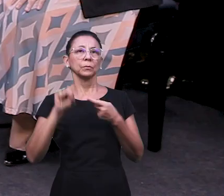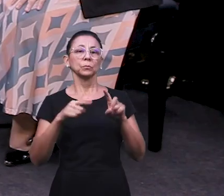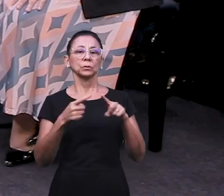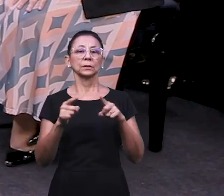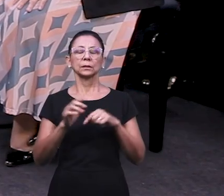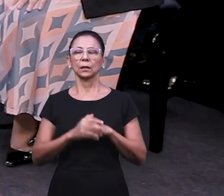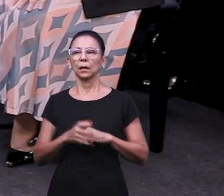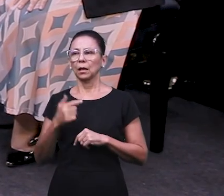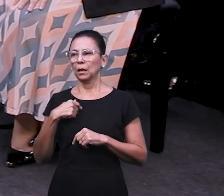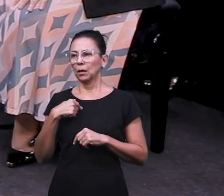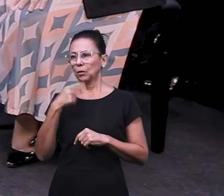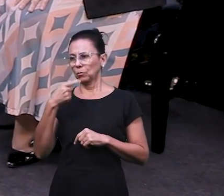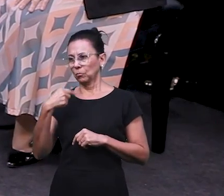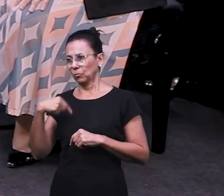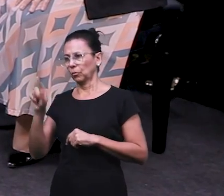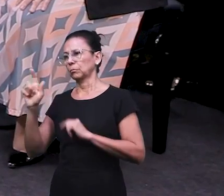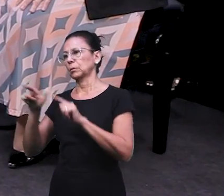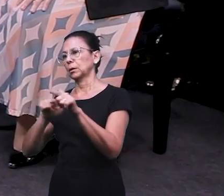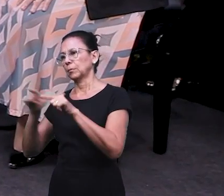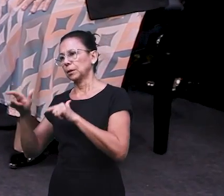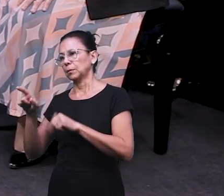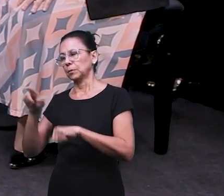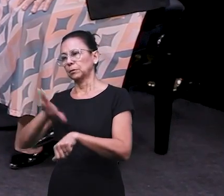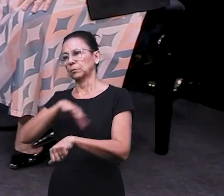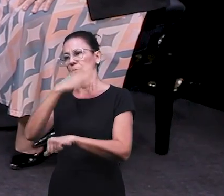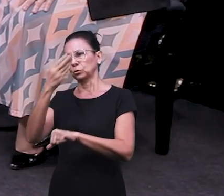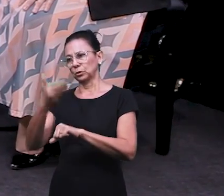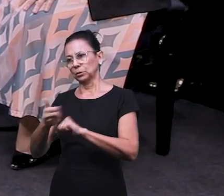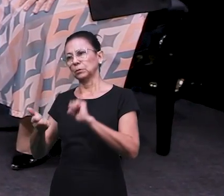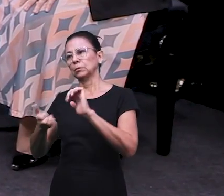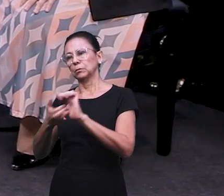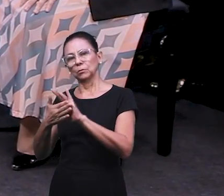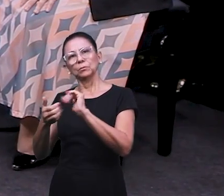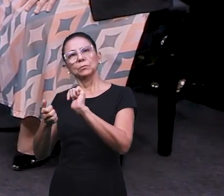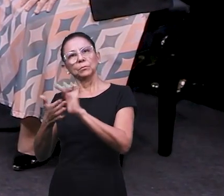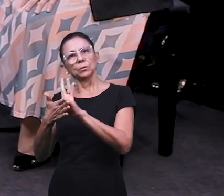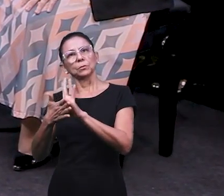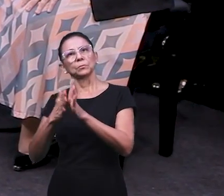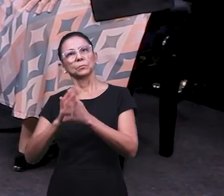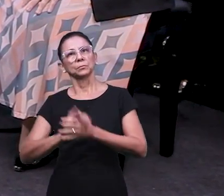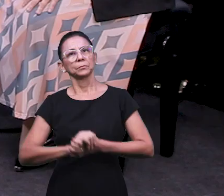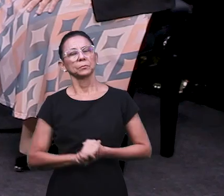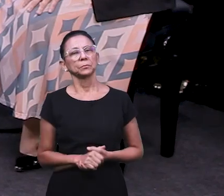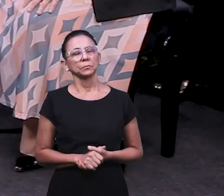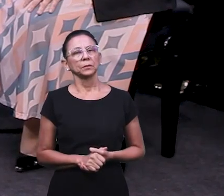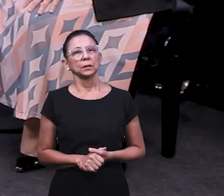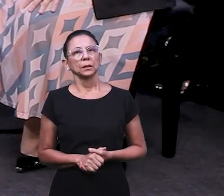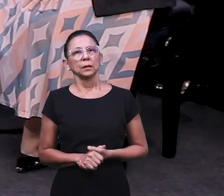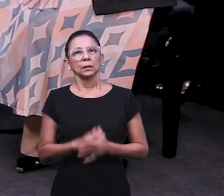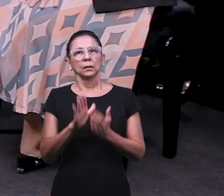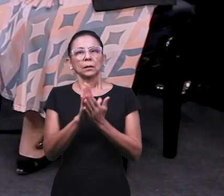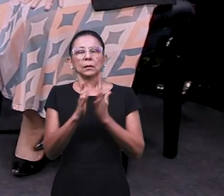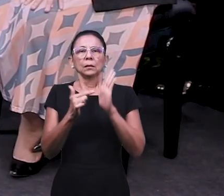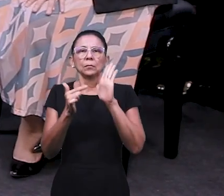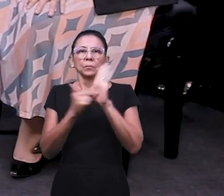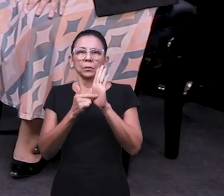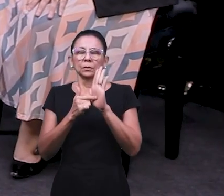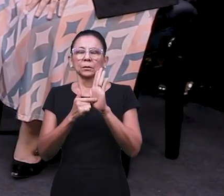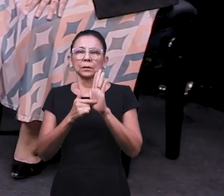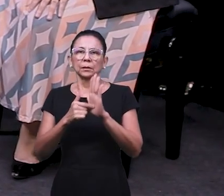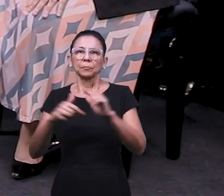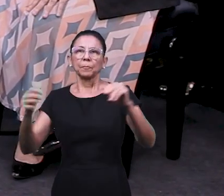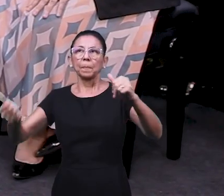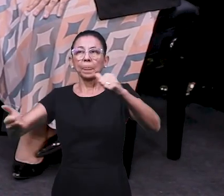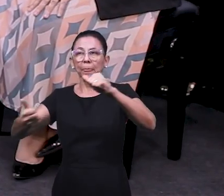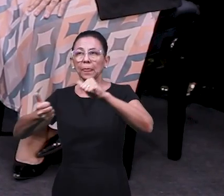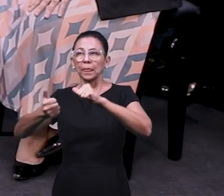trabalhar. Porque lá a gente tem louvor o dia inteiro, né? E a palavra de Deus diz que Deus habita no